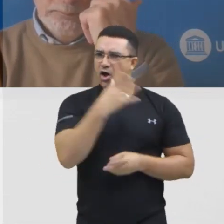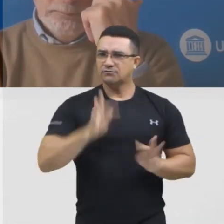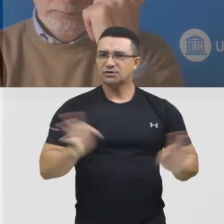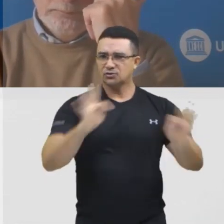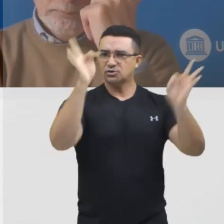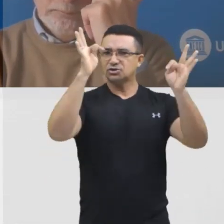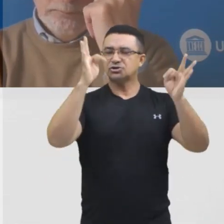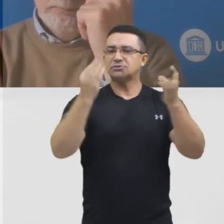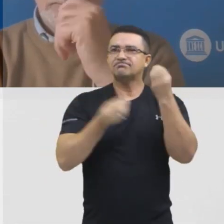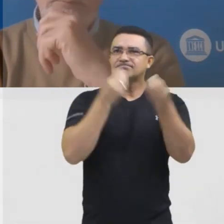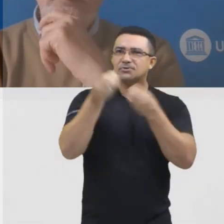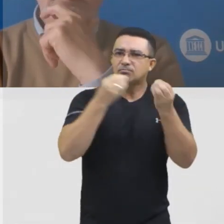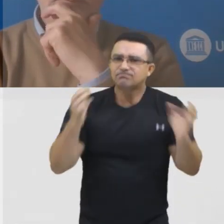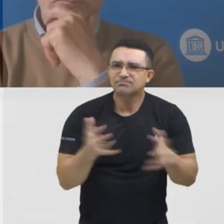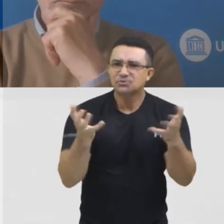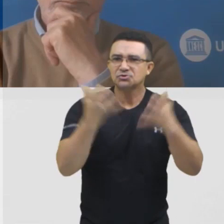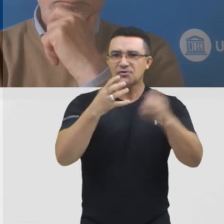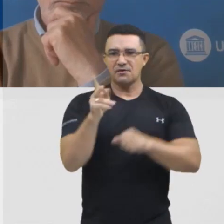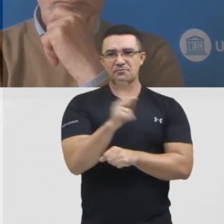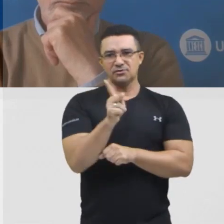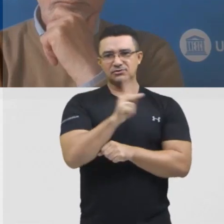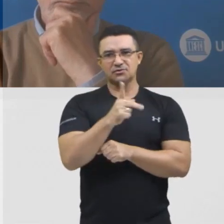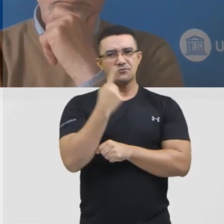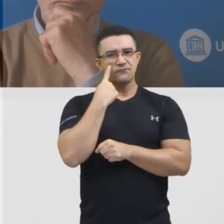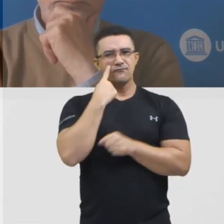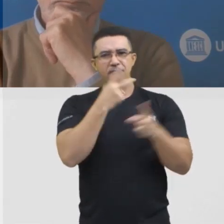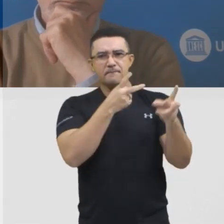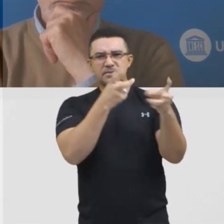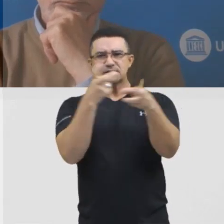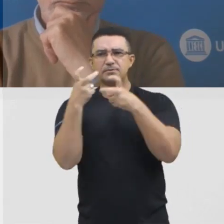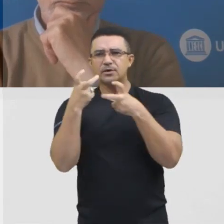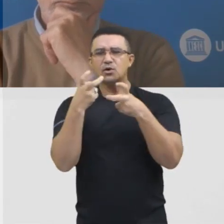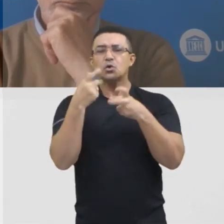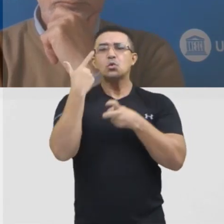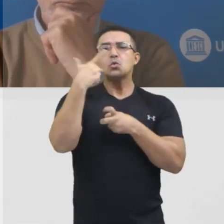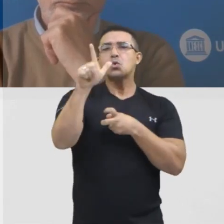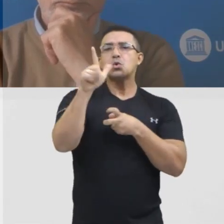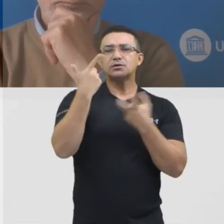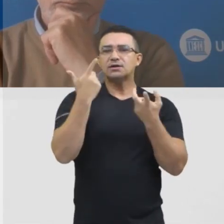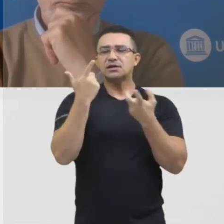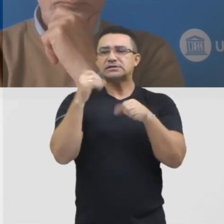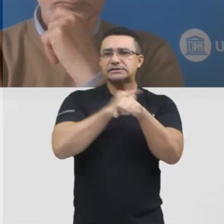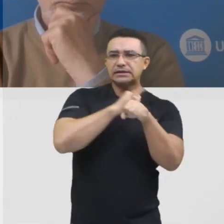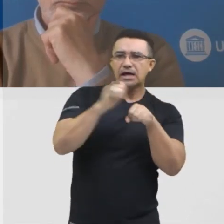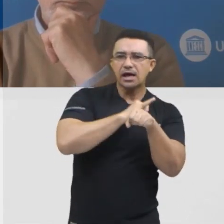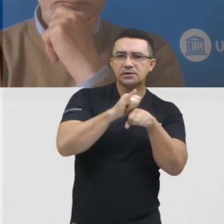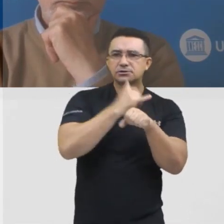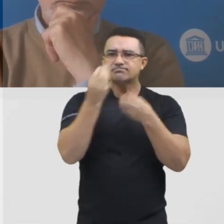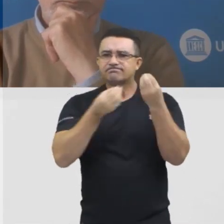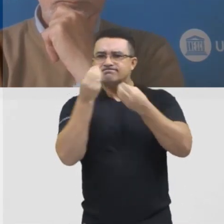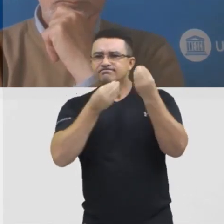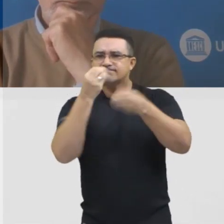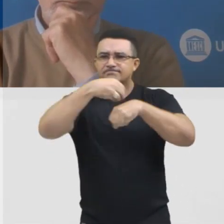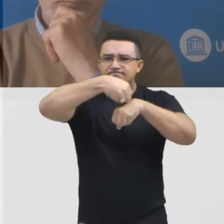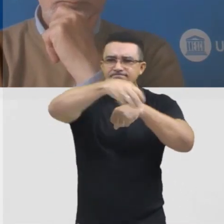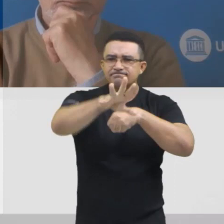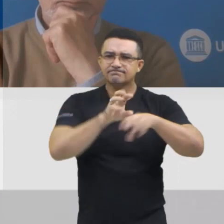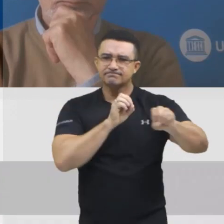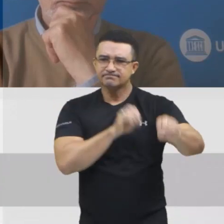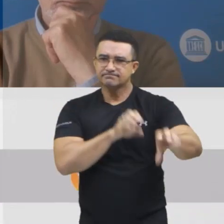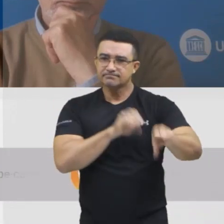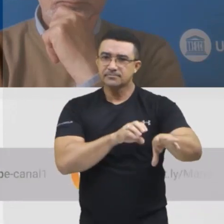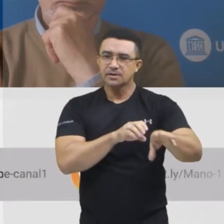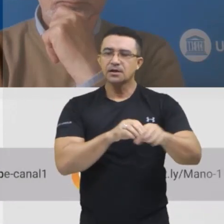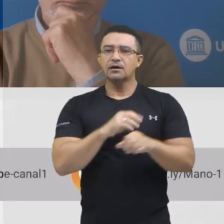os professores eles vejam outras formas. E eu penso que quando nós sairmos